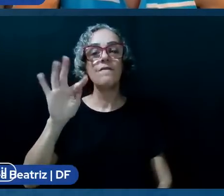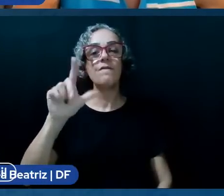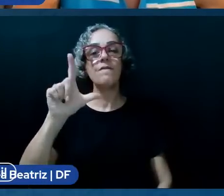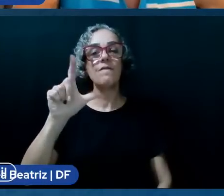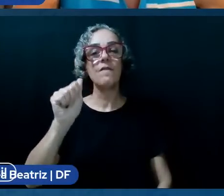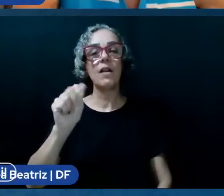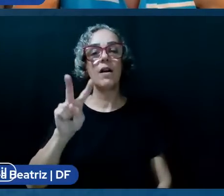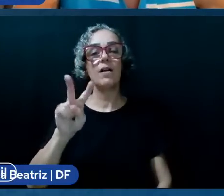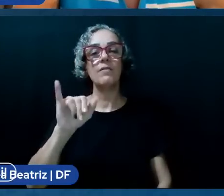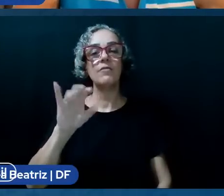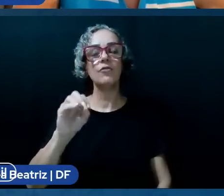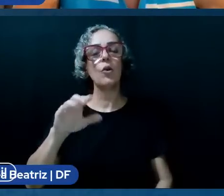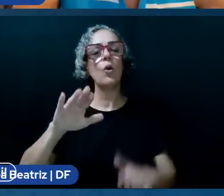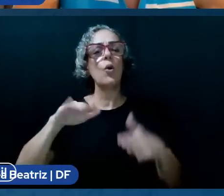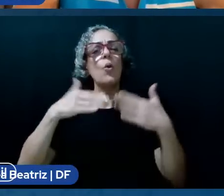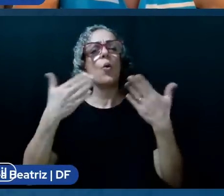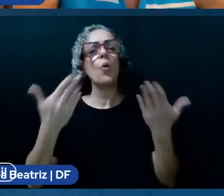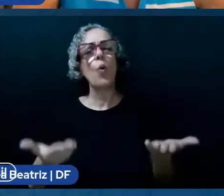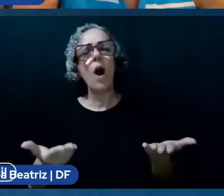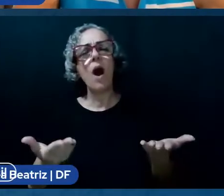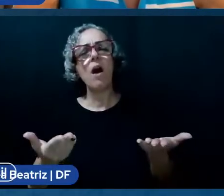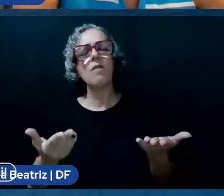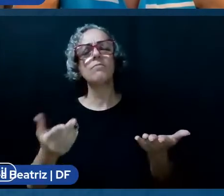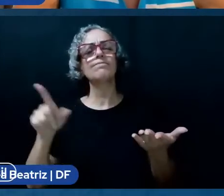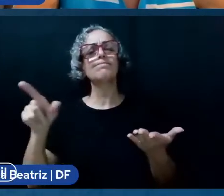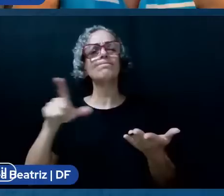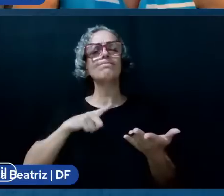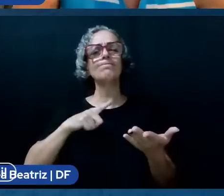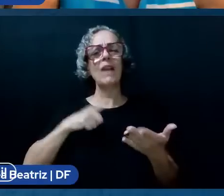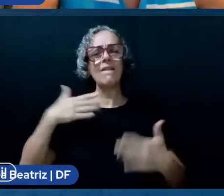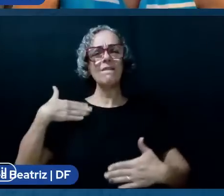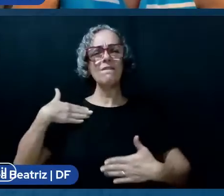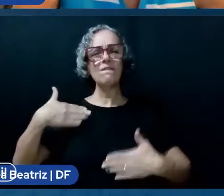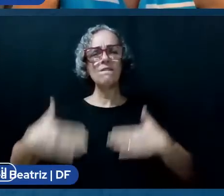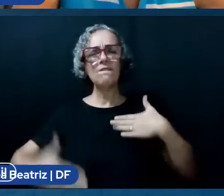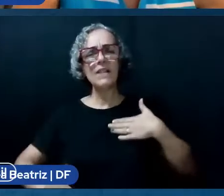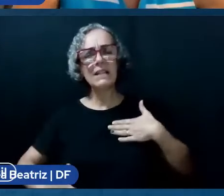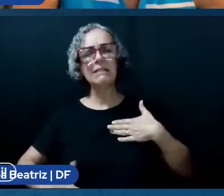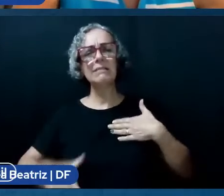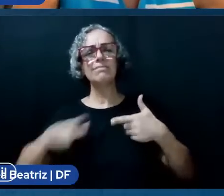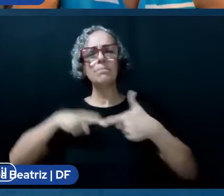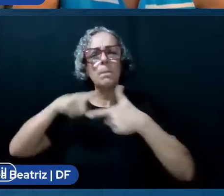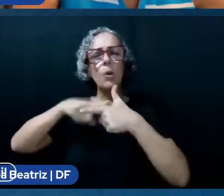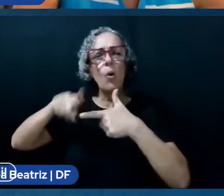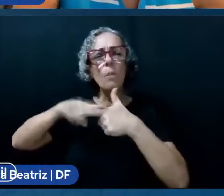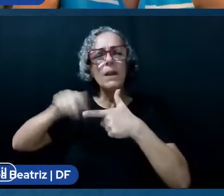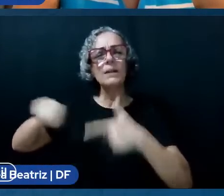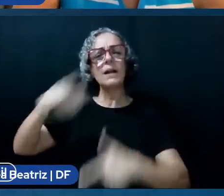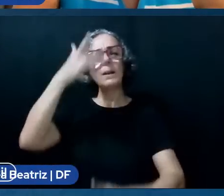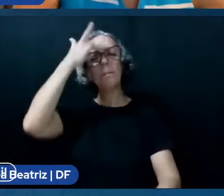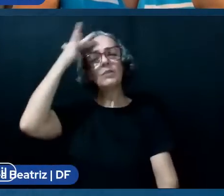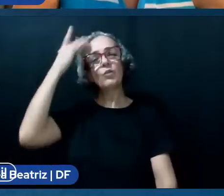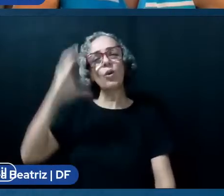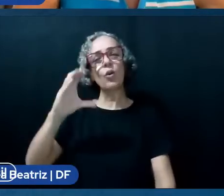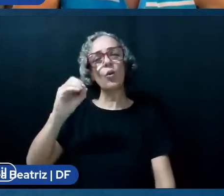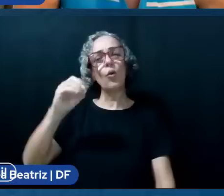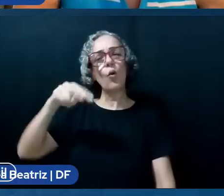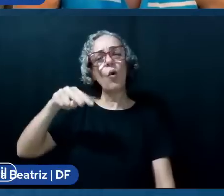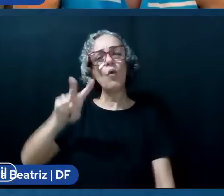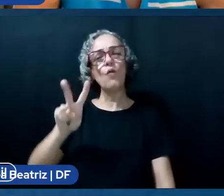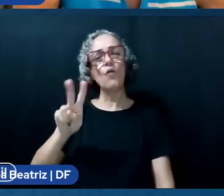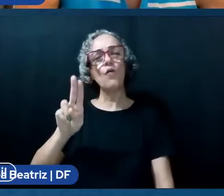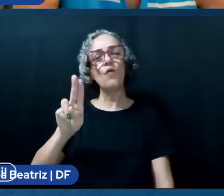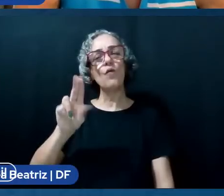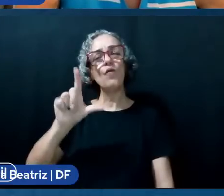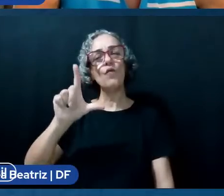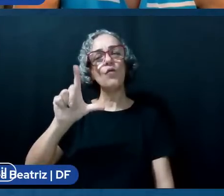que se observa em alguns convulsionários, assim como em outros indivíduos submetidos às mais atrozes torturas?